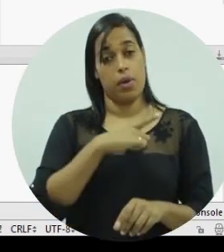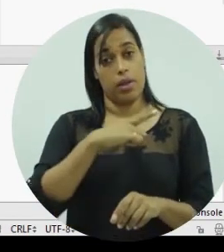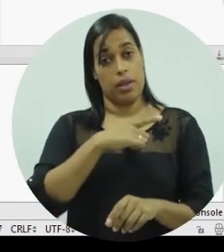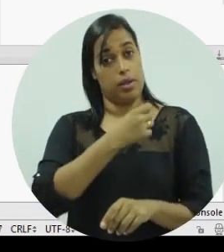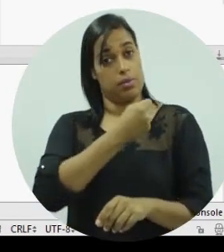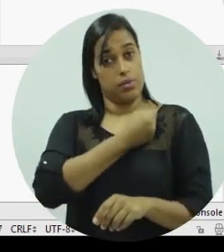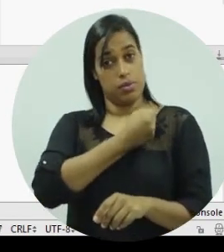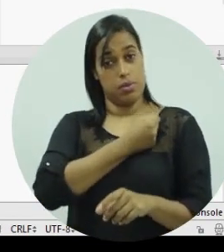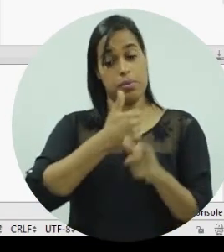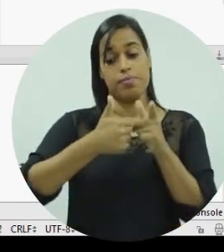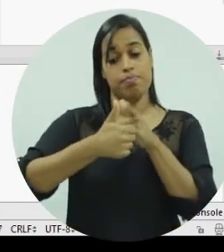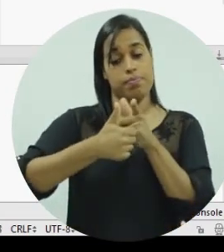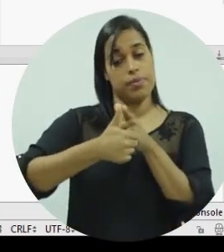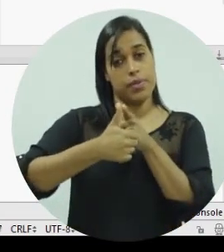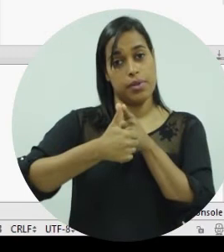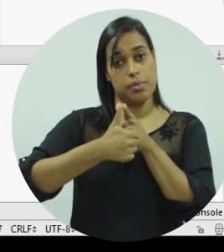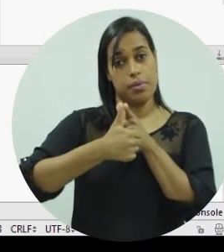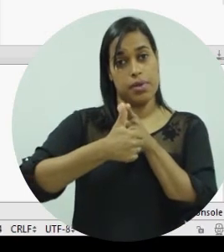operadores